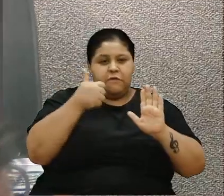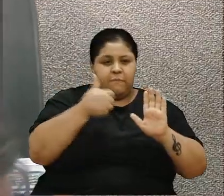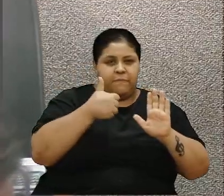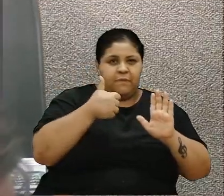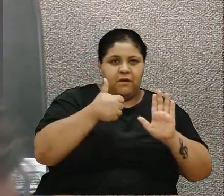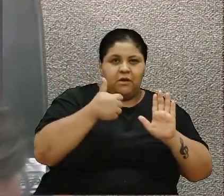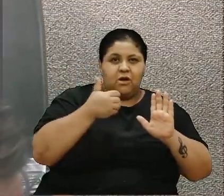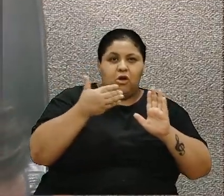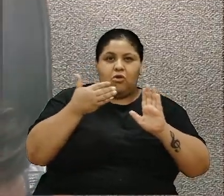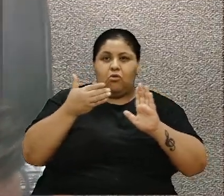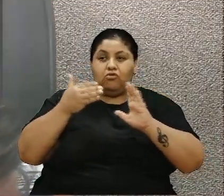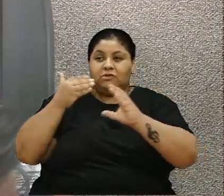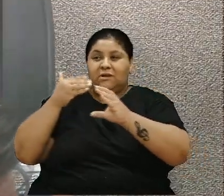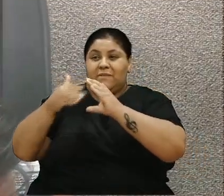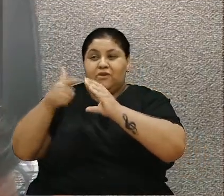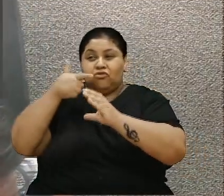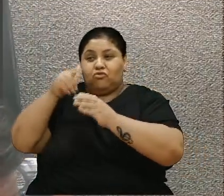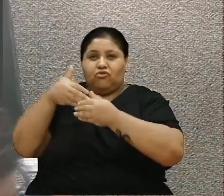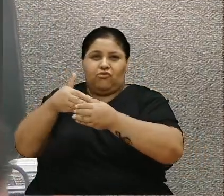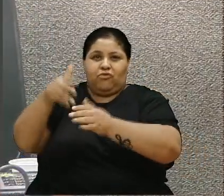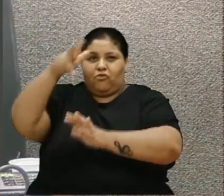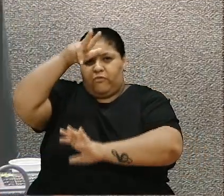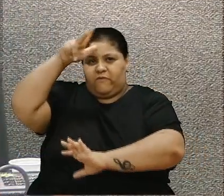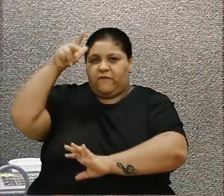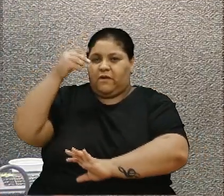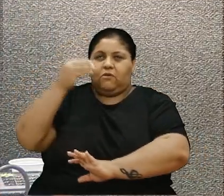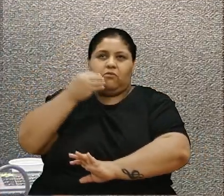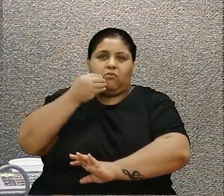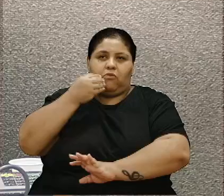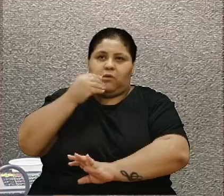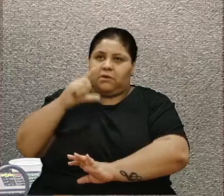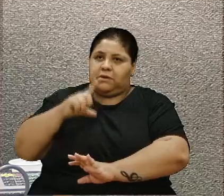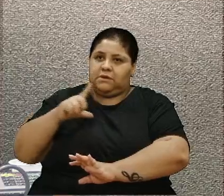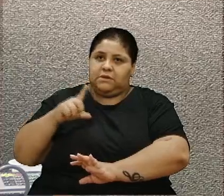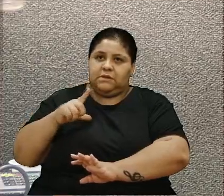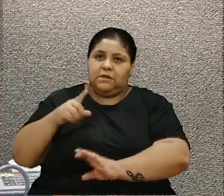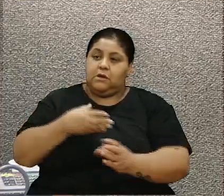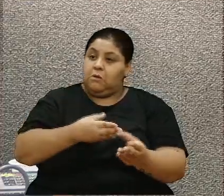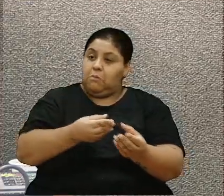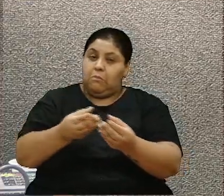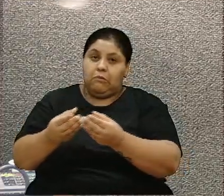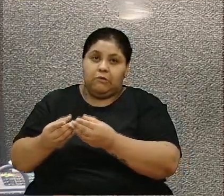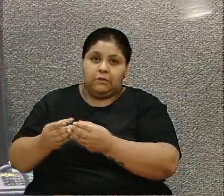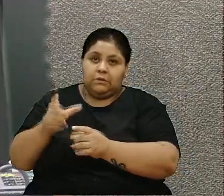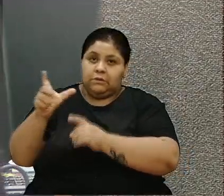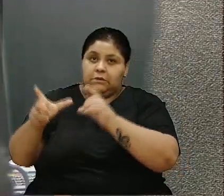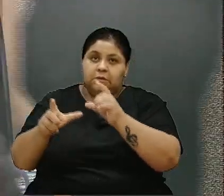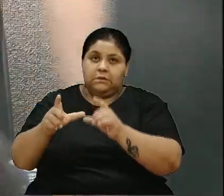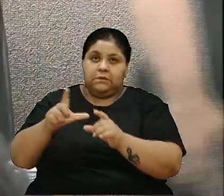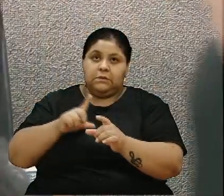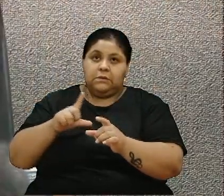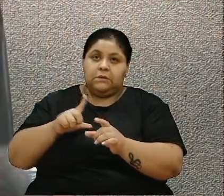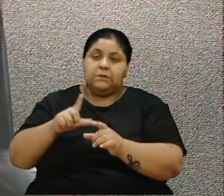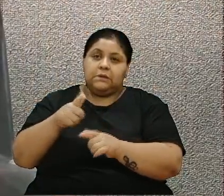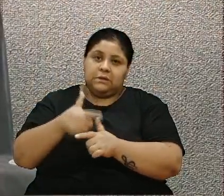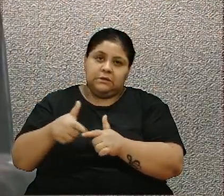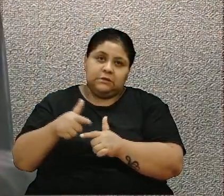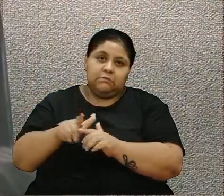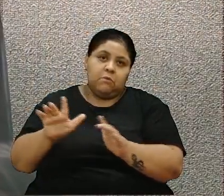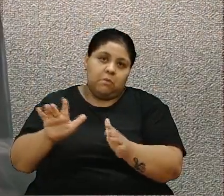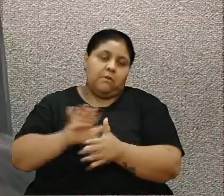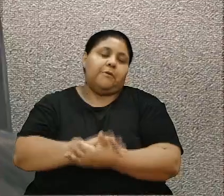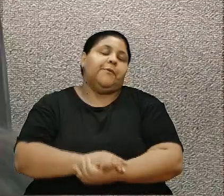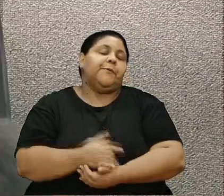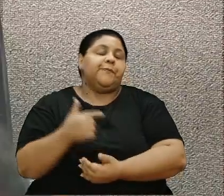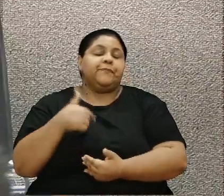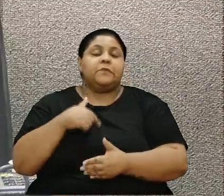se consegue acompanhar. E o prefeito, por óbvio, com tantas unidades de governo que tem, certamente tem esses problemas. O